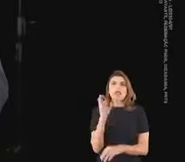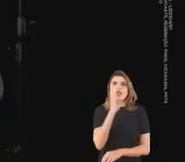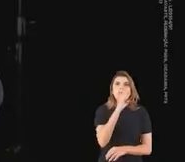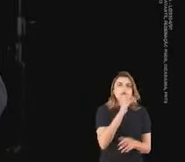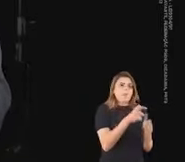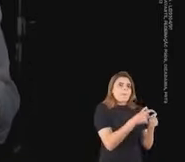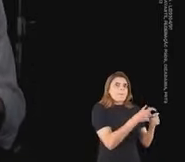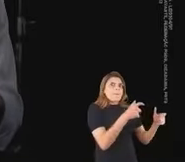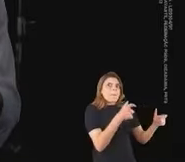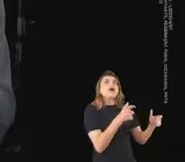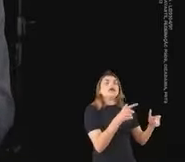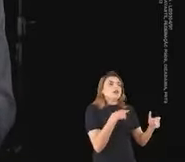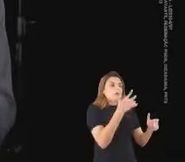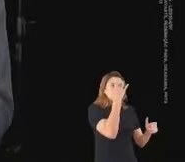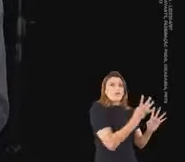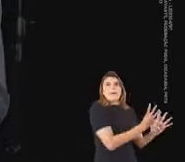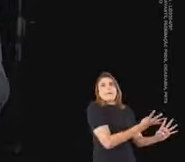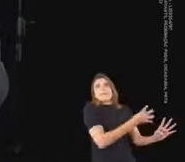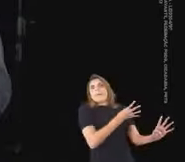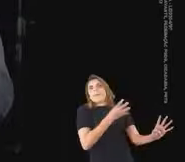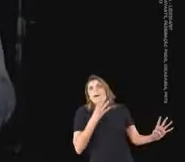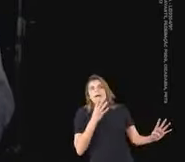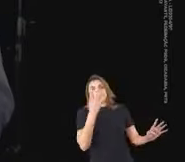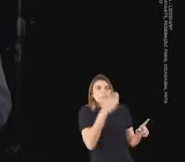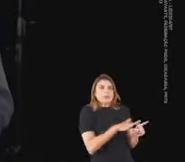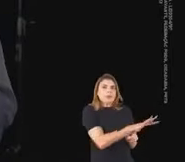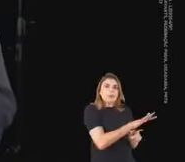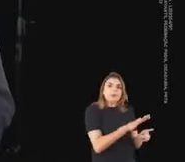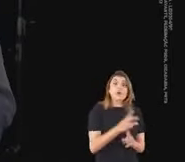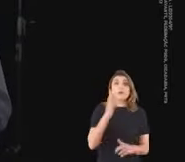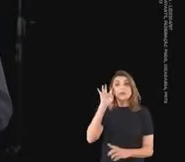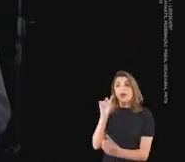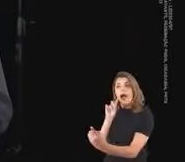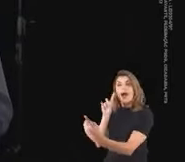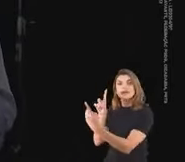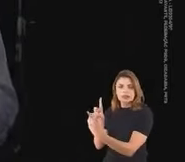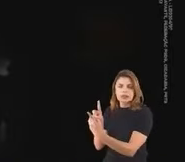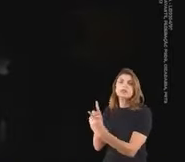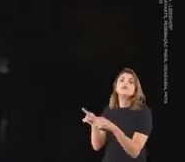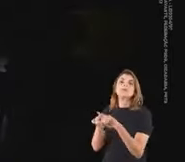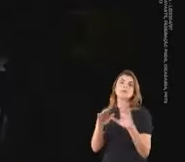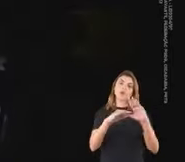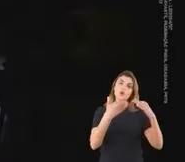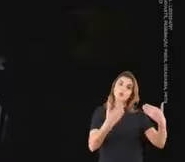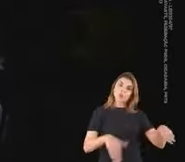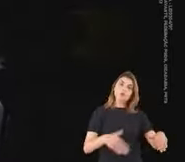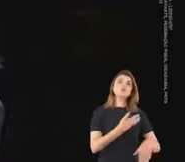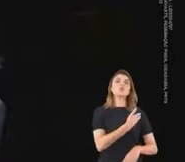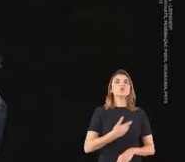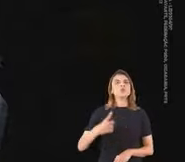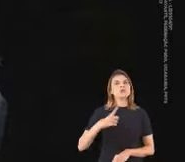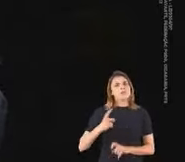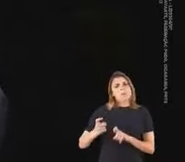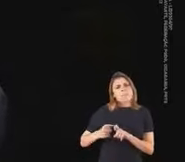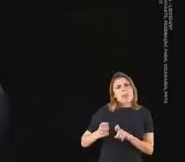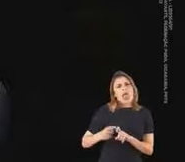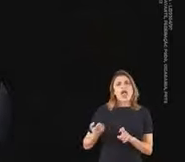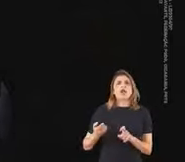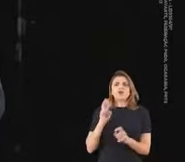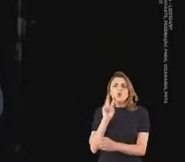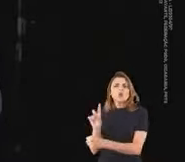A emergência fica lotada. Então, eu quero investir na atenção básica de saúde, como eu também vou fazer concurso público para ter